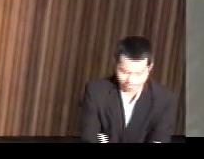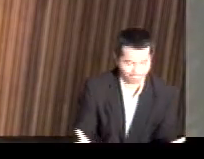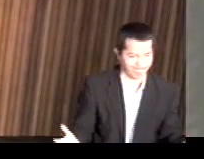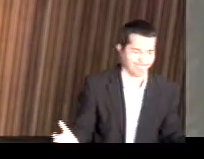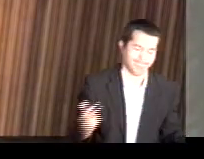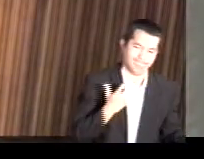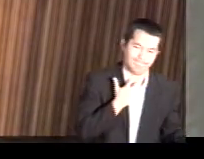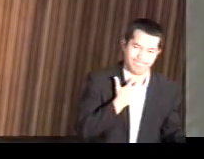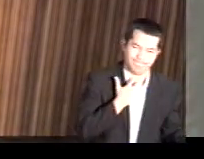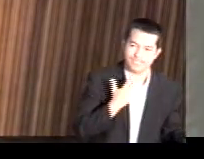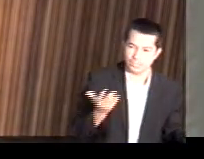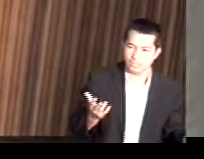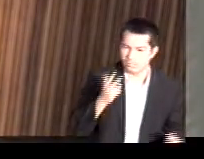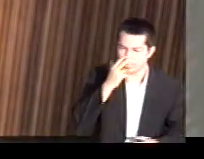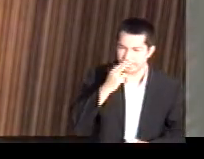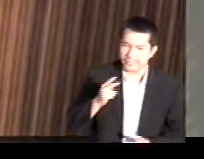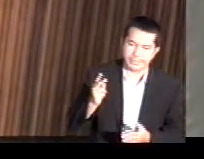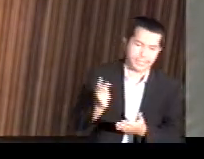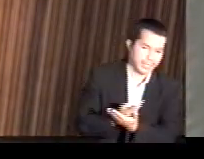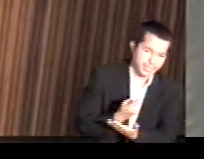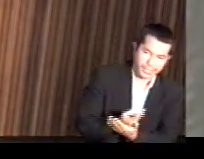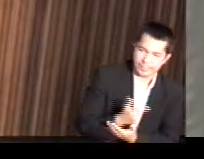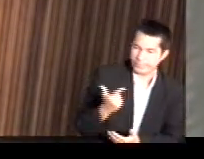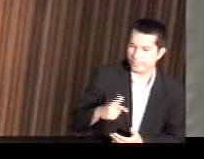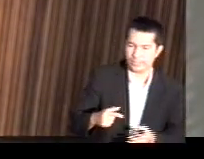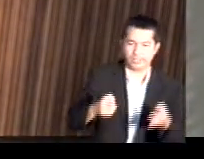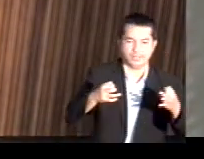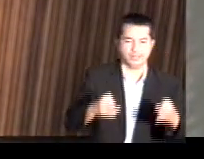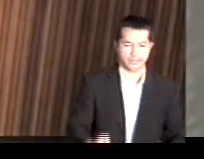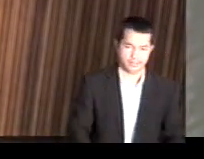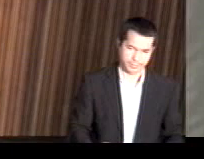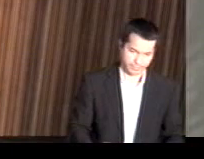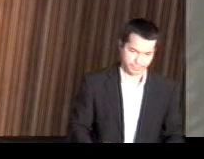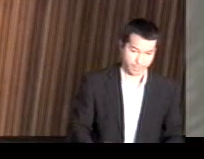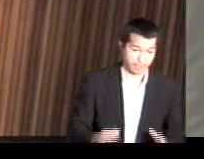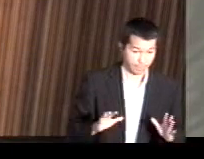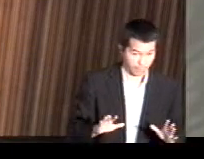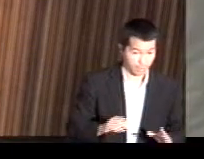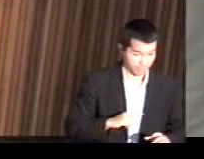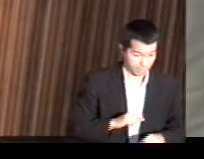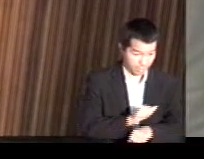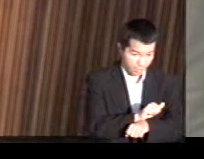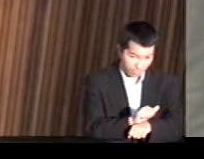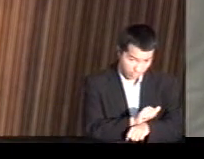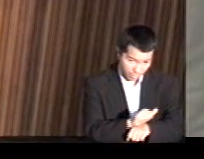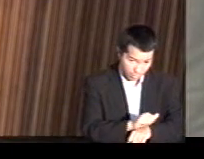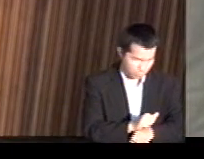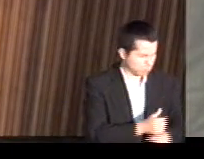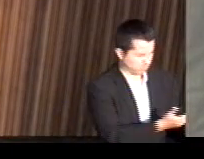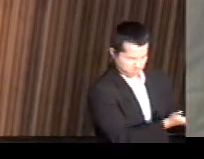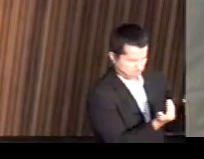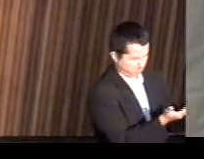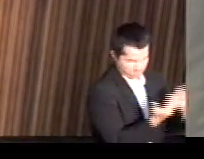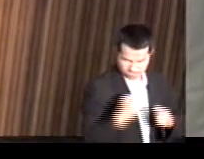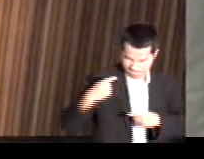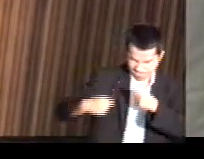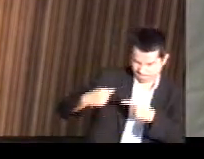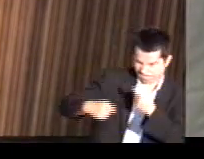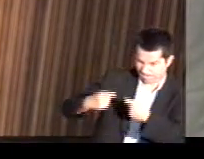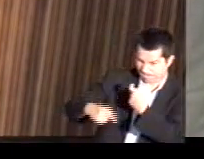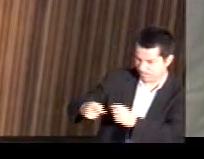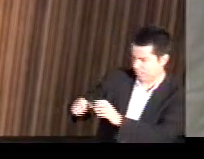animais, mas eles estavam acostumados a lutar contra quem? Contra os animais,